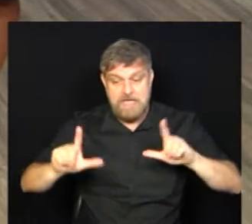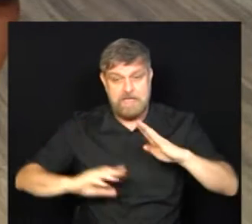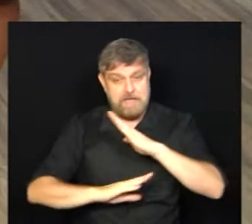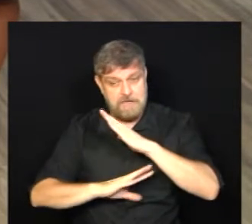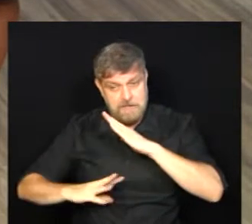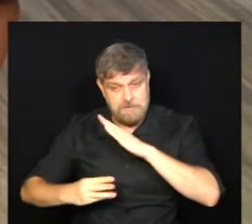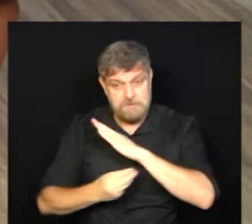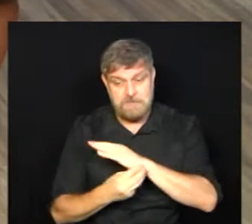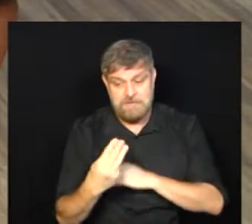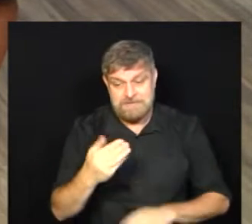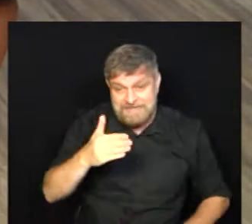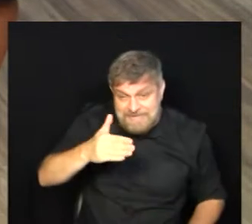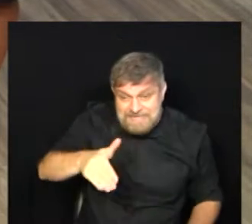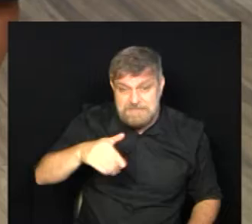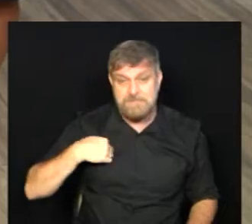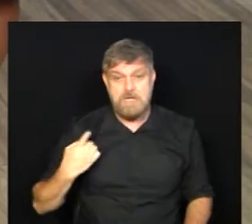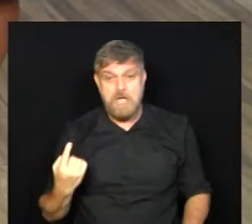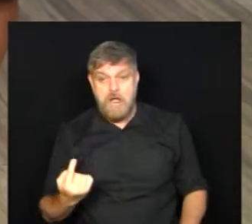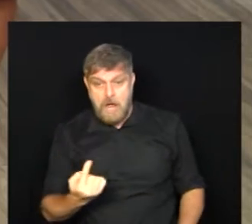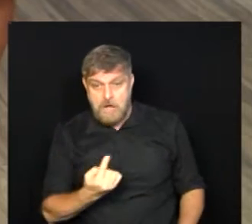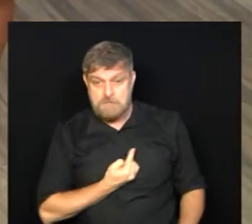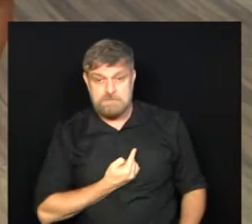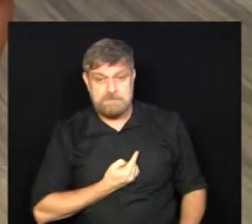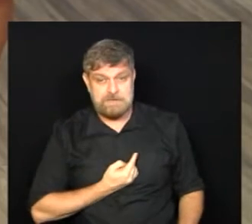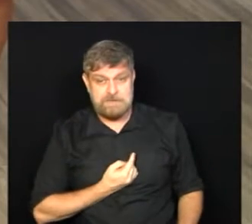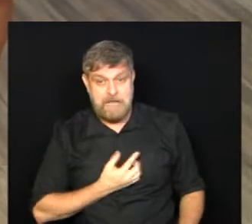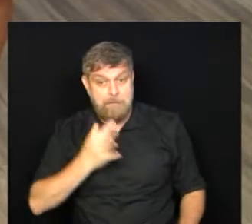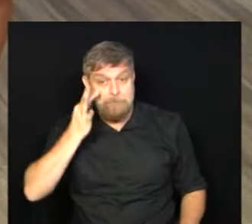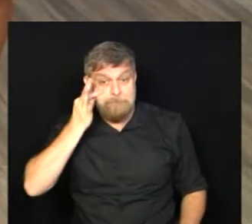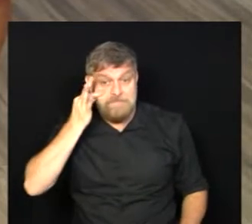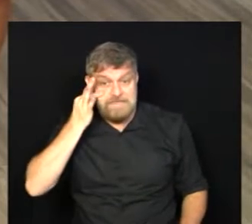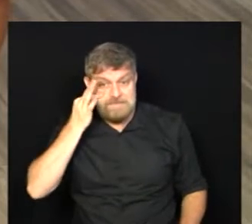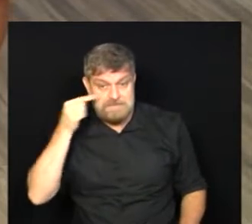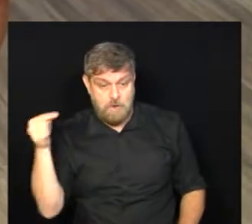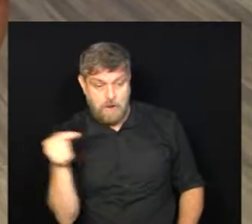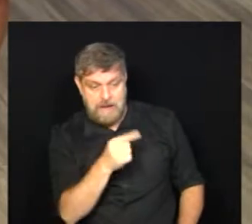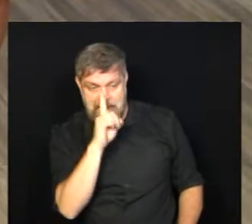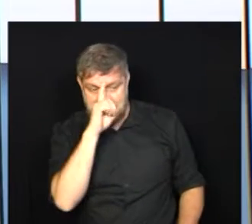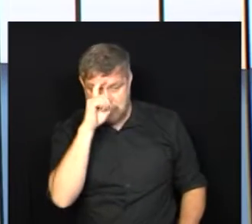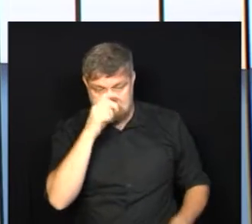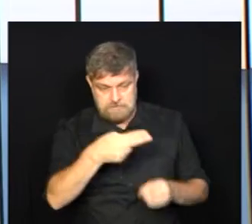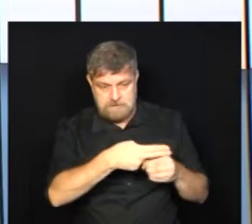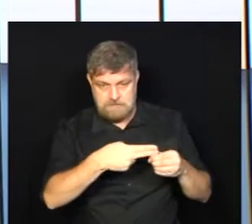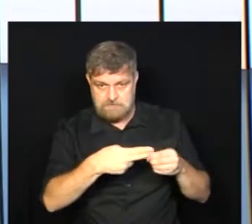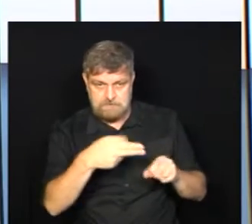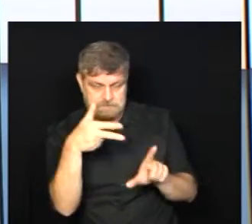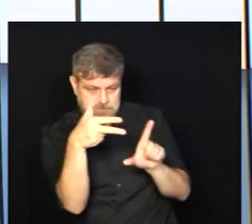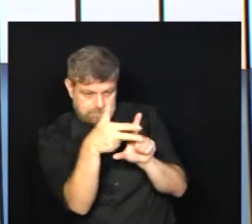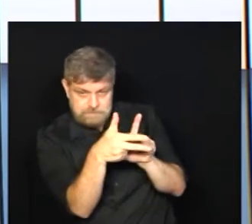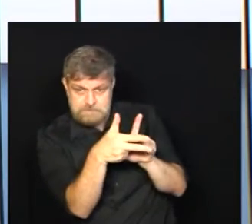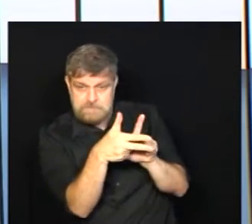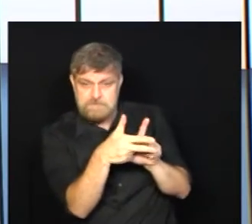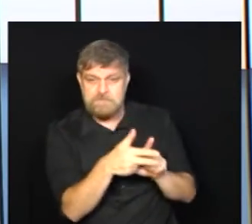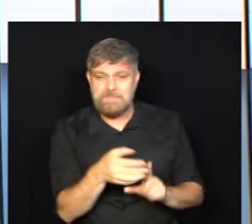ligado, 3h30, nós estaremos acompanhando ao vivo, lá direto do HC, todo esse